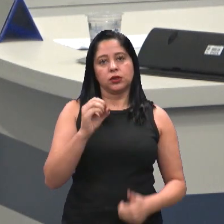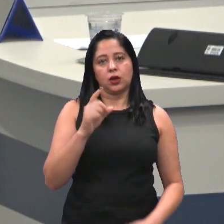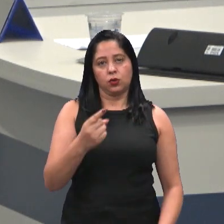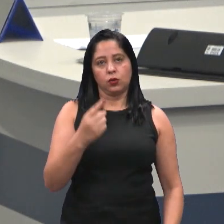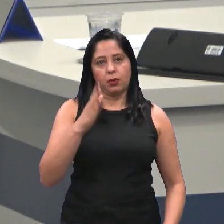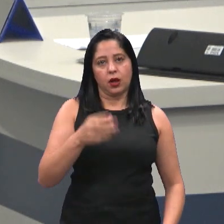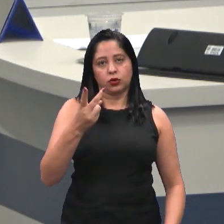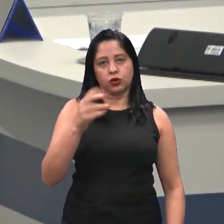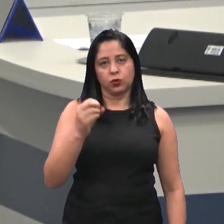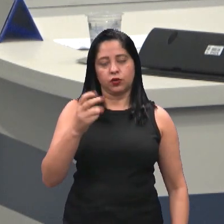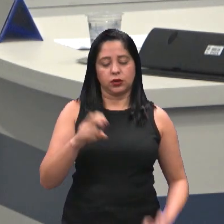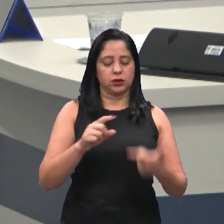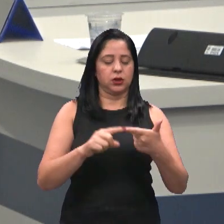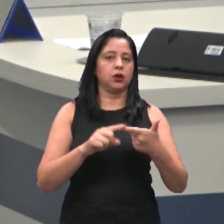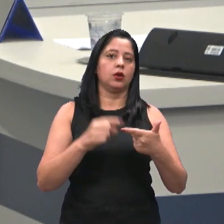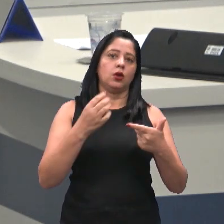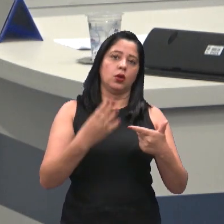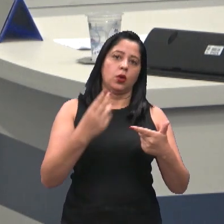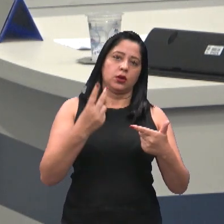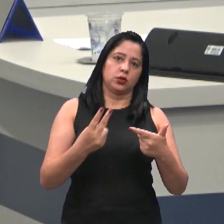4201/2025, processo